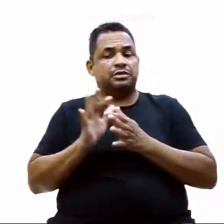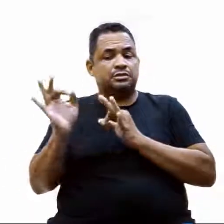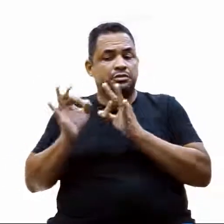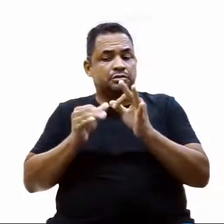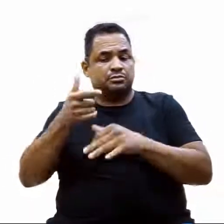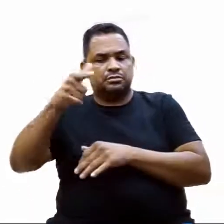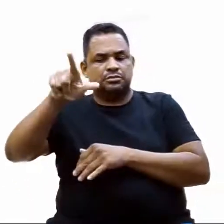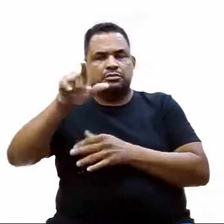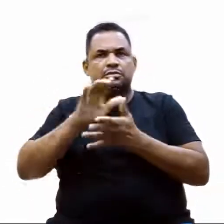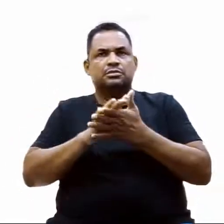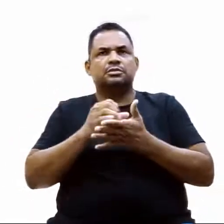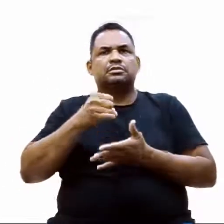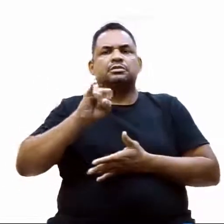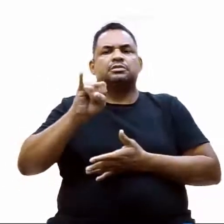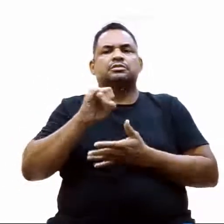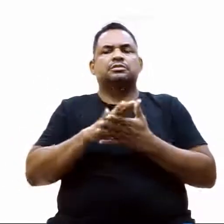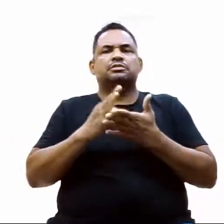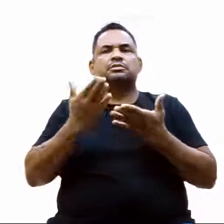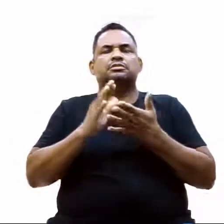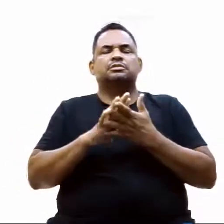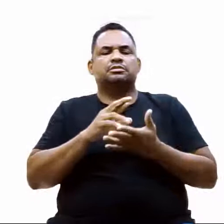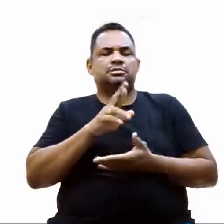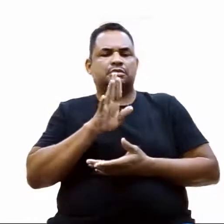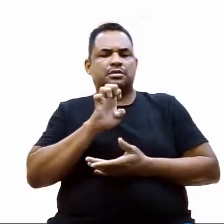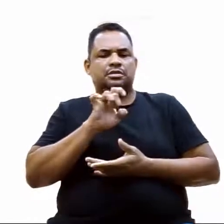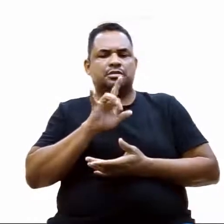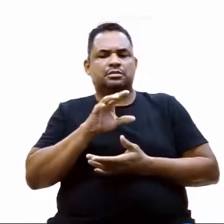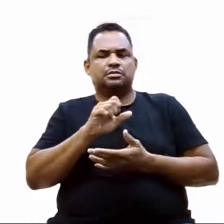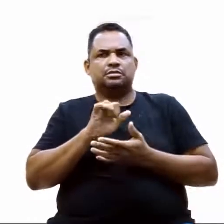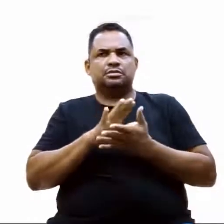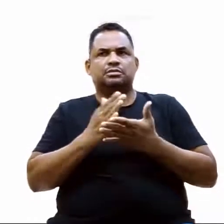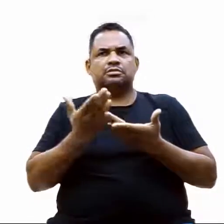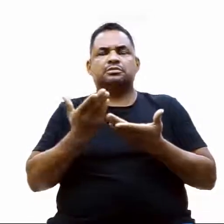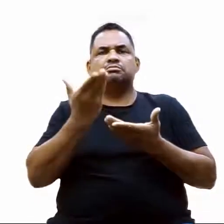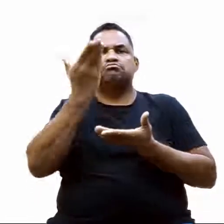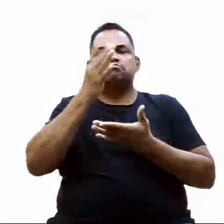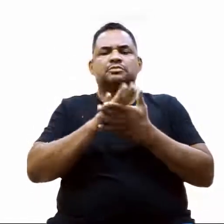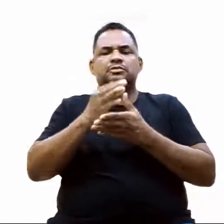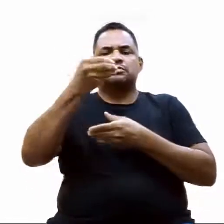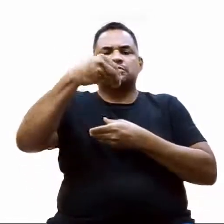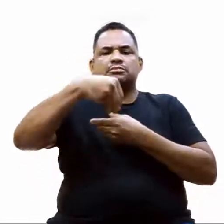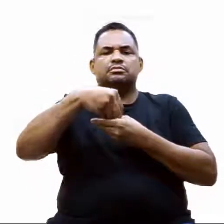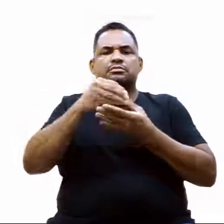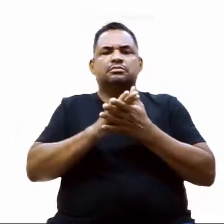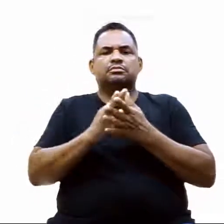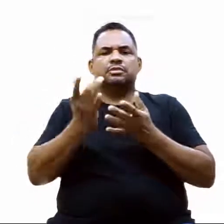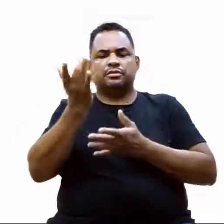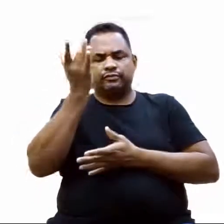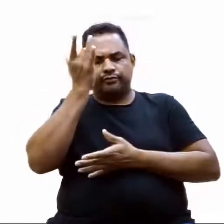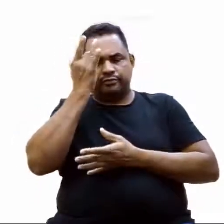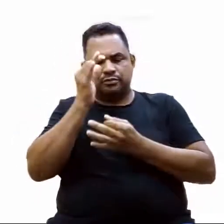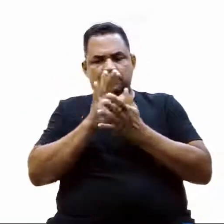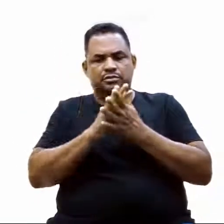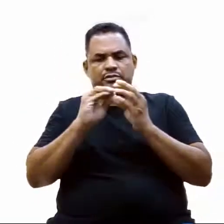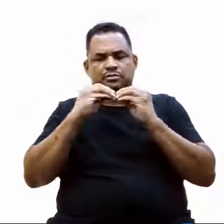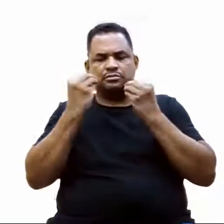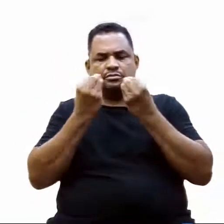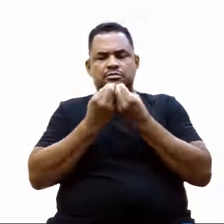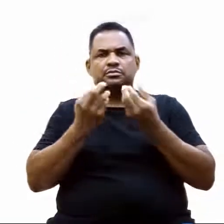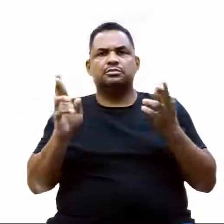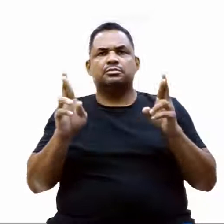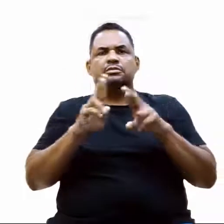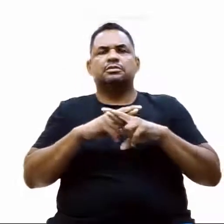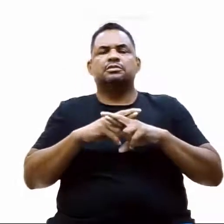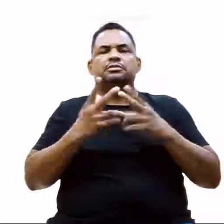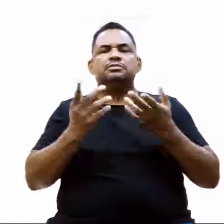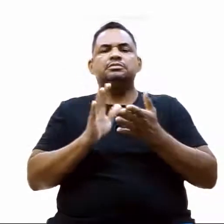você olhar o reagente químico, os elementos químicos que estão presentes nas fórmulas das substâncias reagentes são os mesmos que estão na